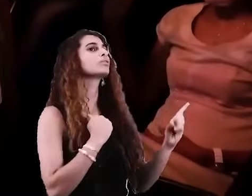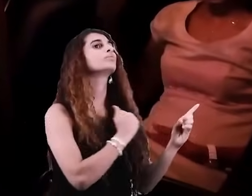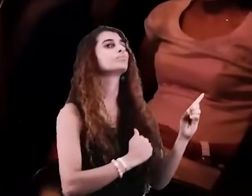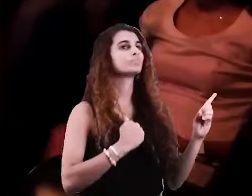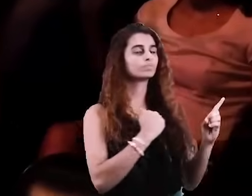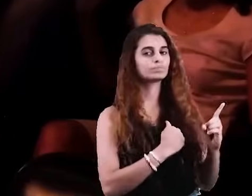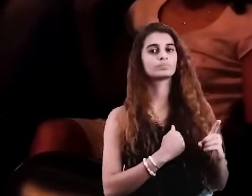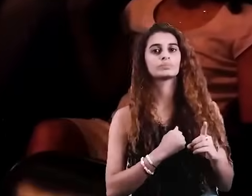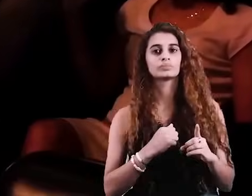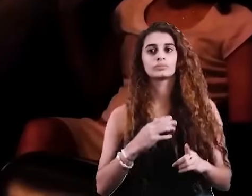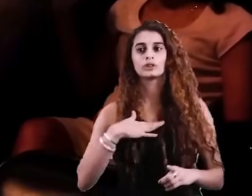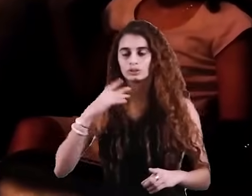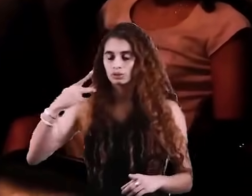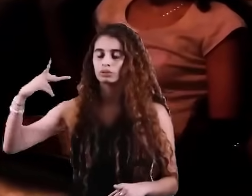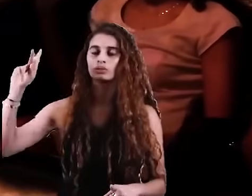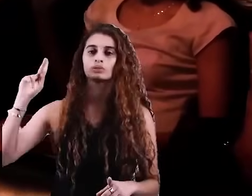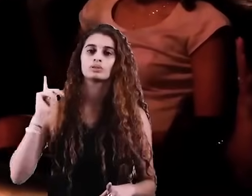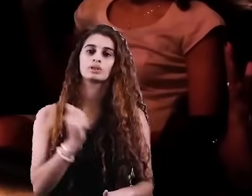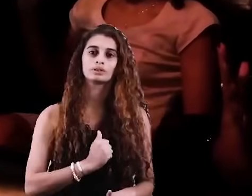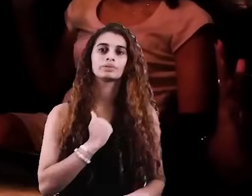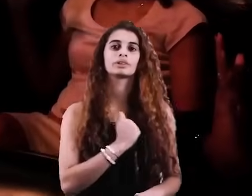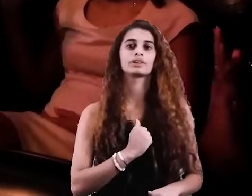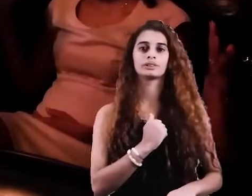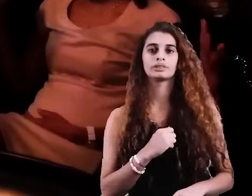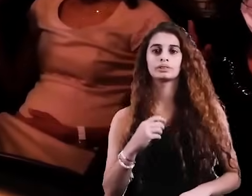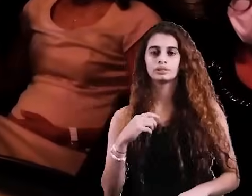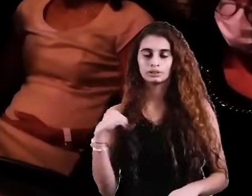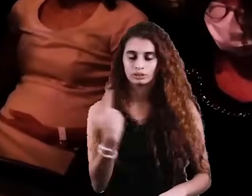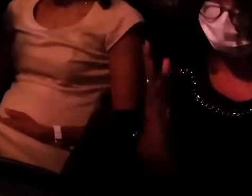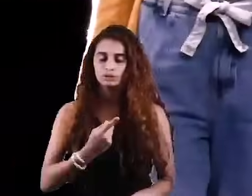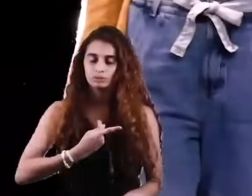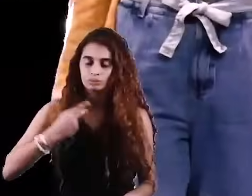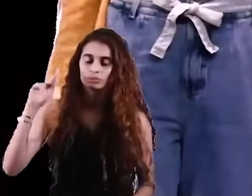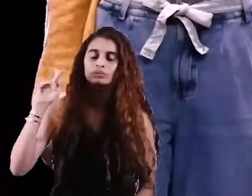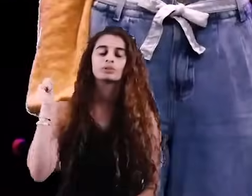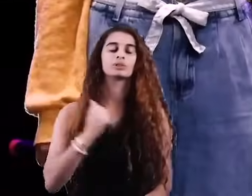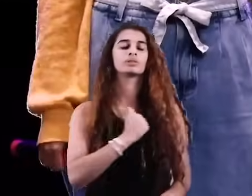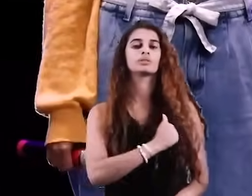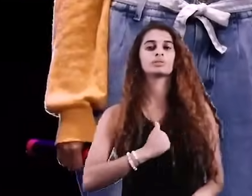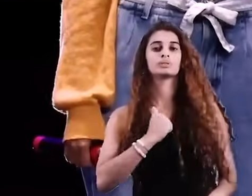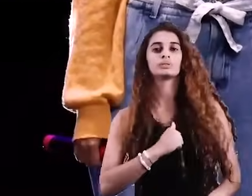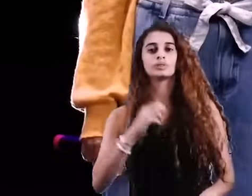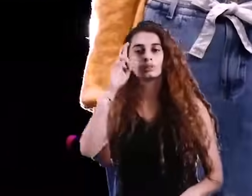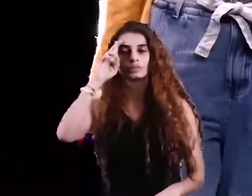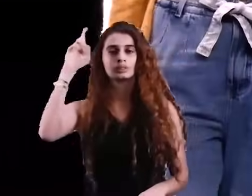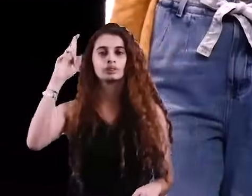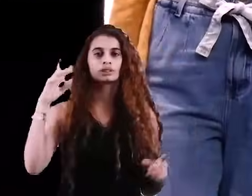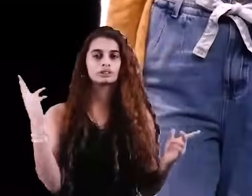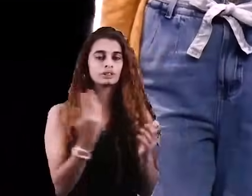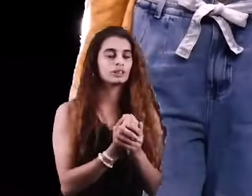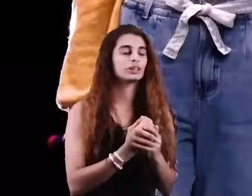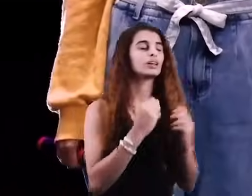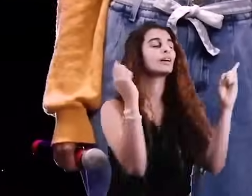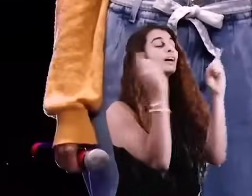Nós somos tuas Abigails, Senhor. Somos tuas. Ó Senhor, que a gente ache prazer